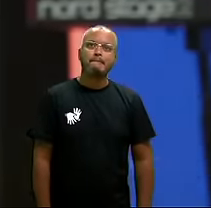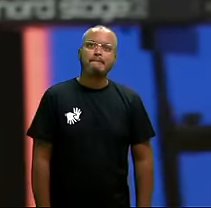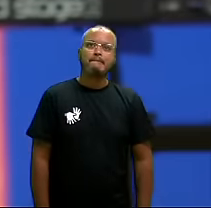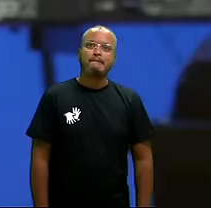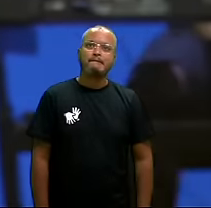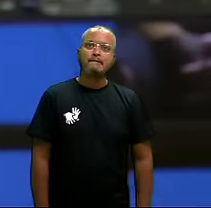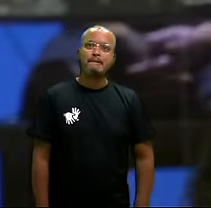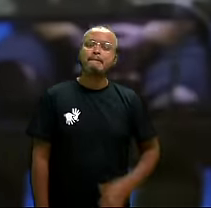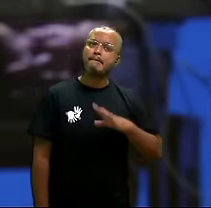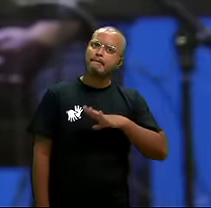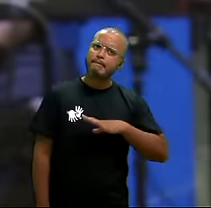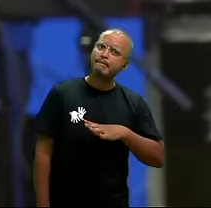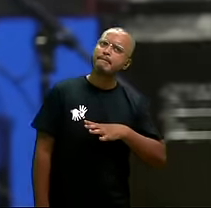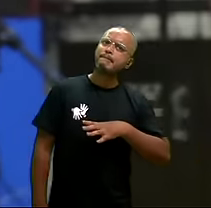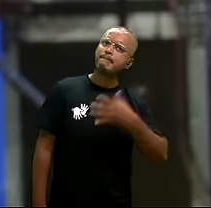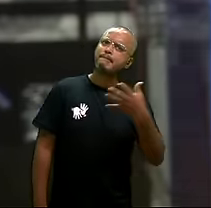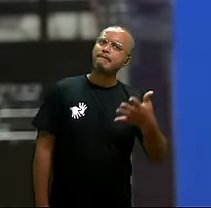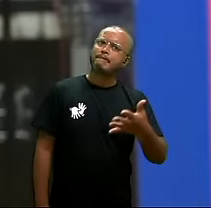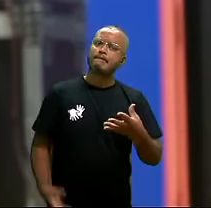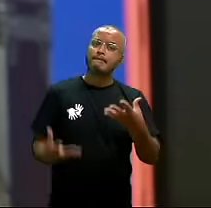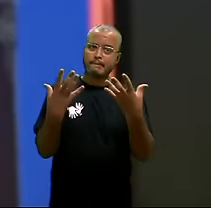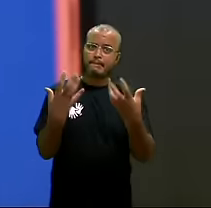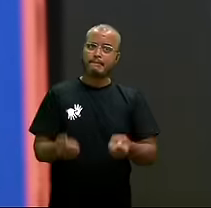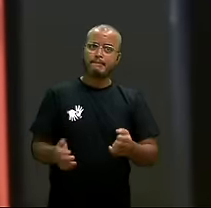Disfarça. Coragem para assumir sua identidade.